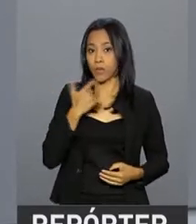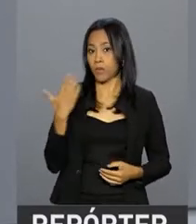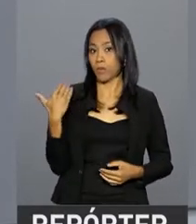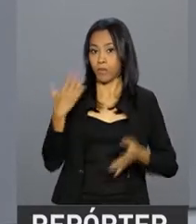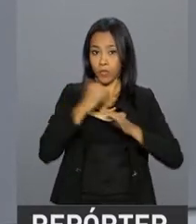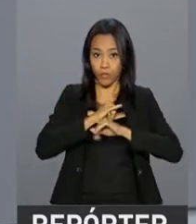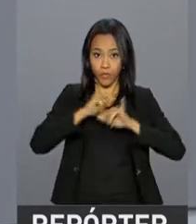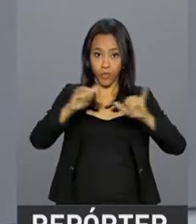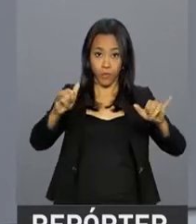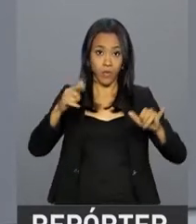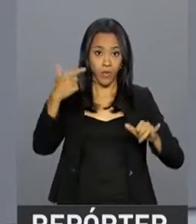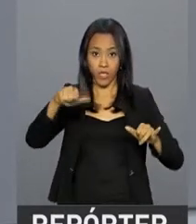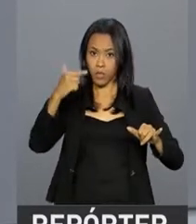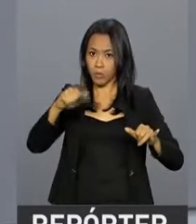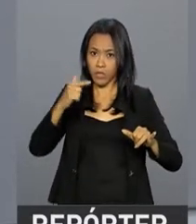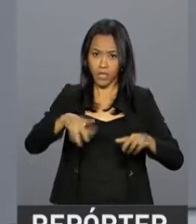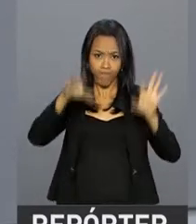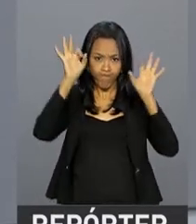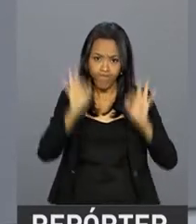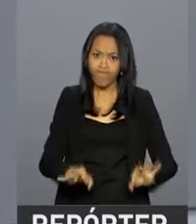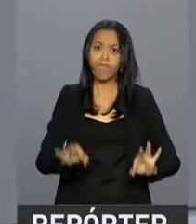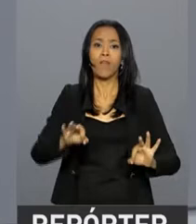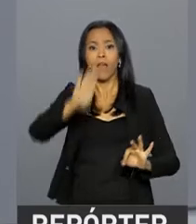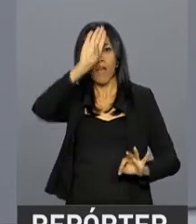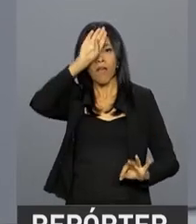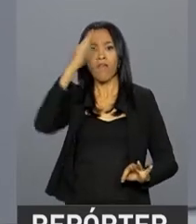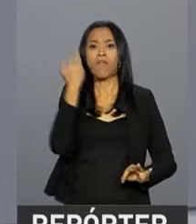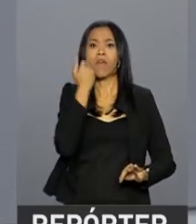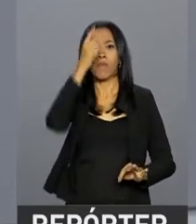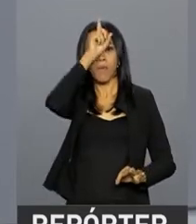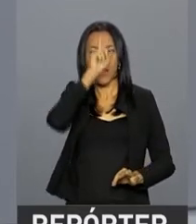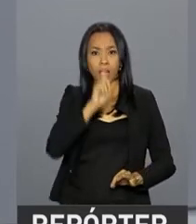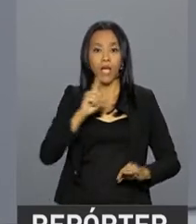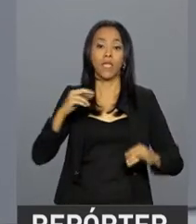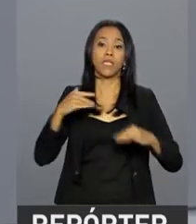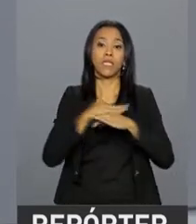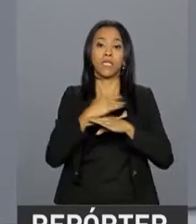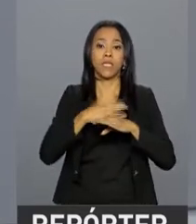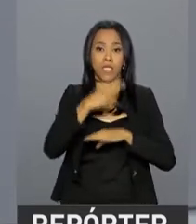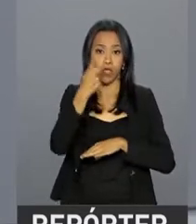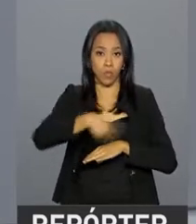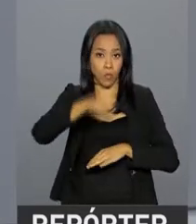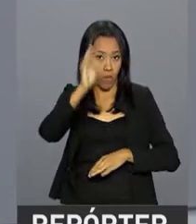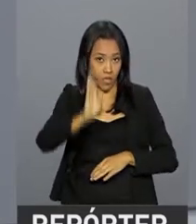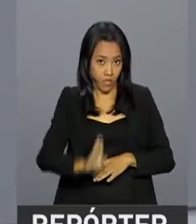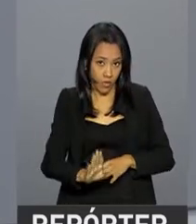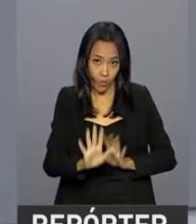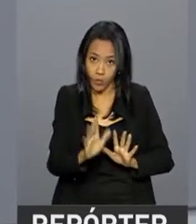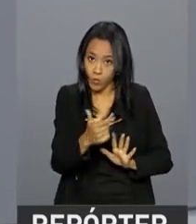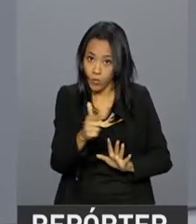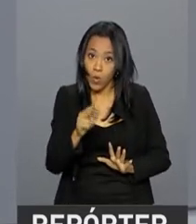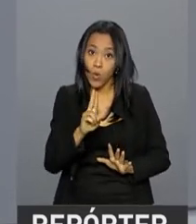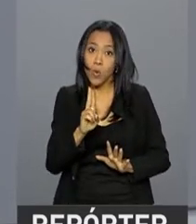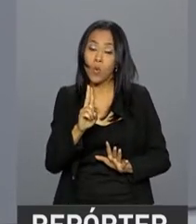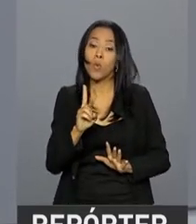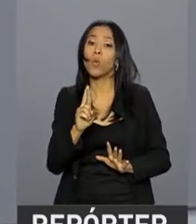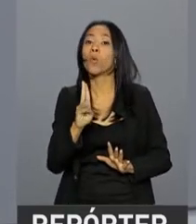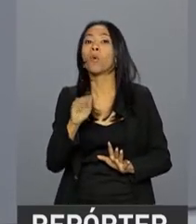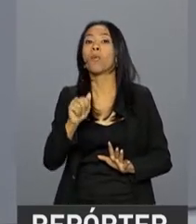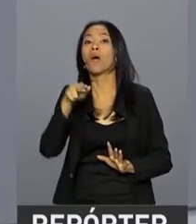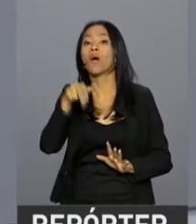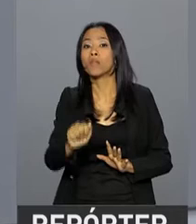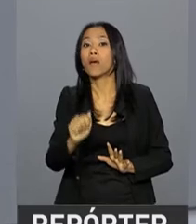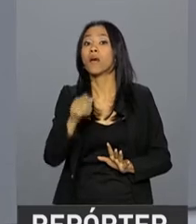que não há registro confirmado de febre amarela urbana no brasil em nota o ministério explica que um caso de febre amarela